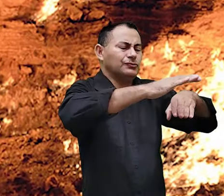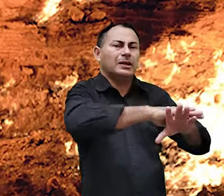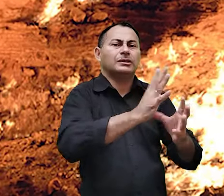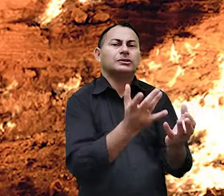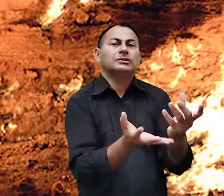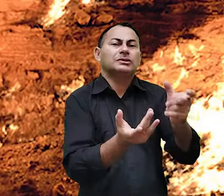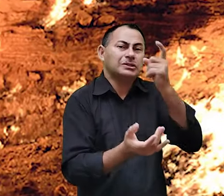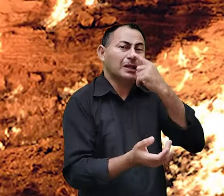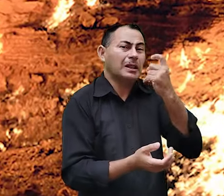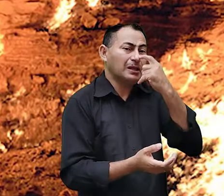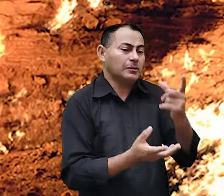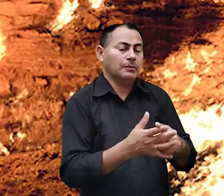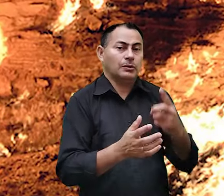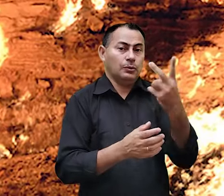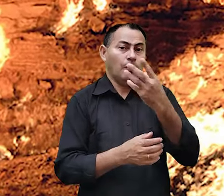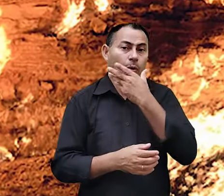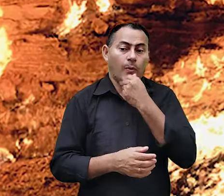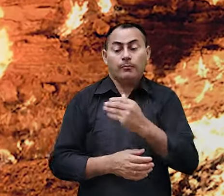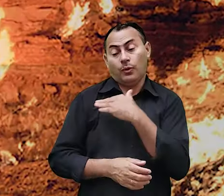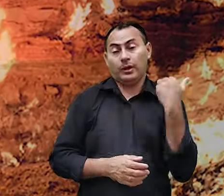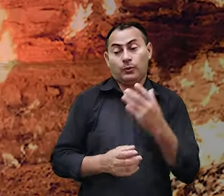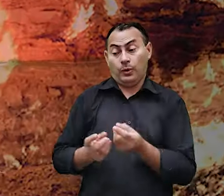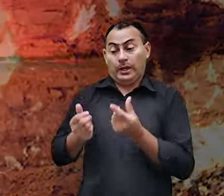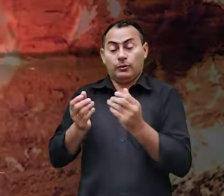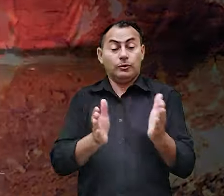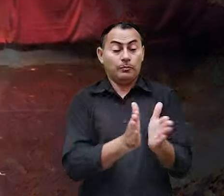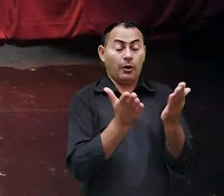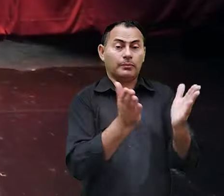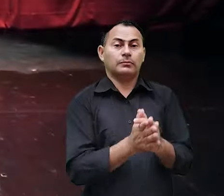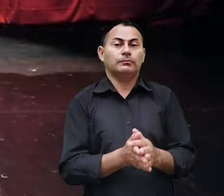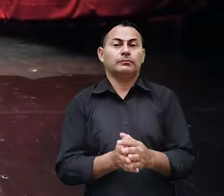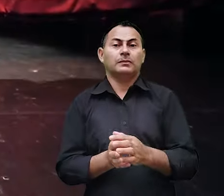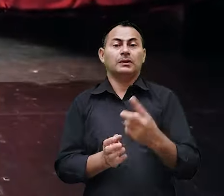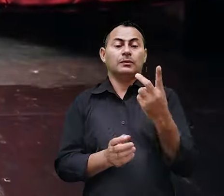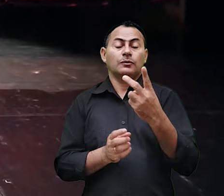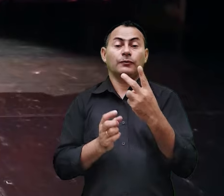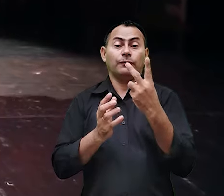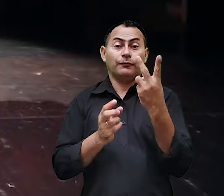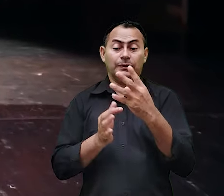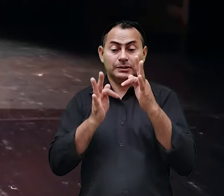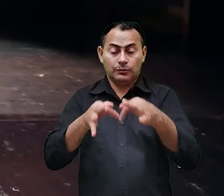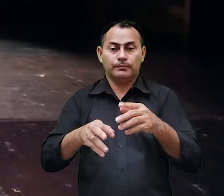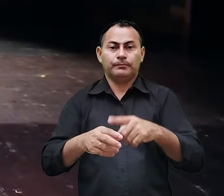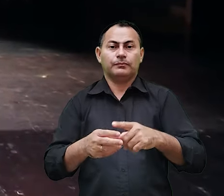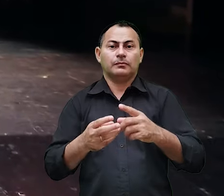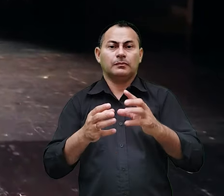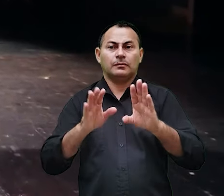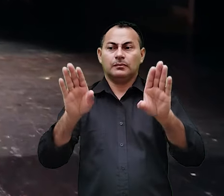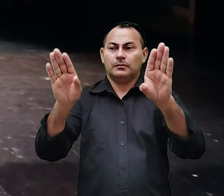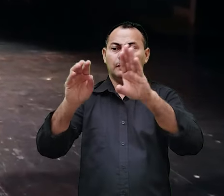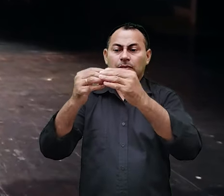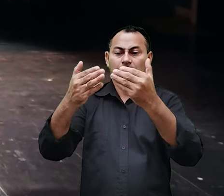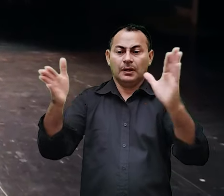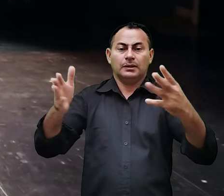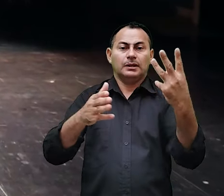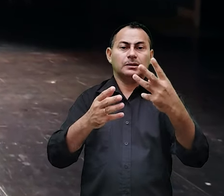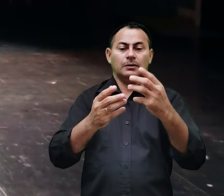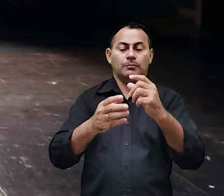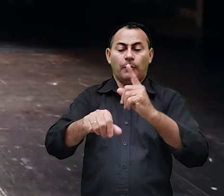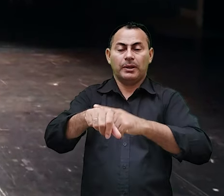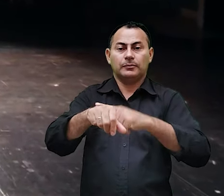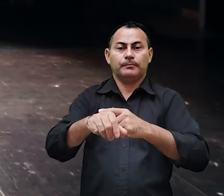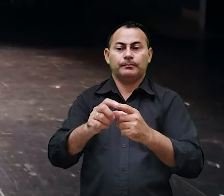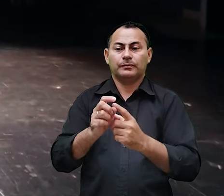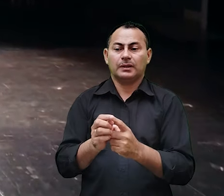de depósito e queima de lixo. Mas os dois homens morreram. Fim do segundo ato. Quando as cortinas se abrem